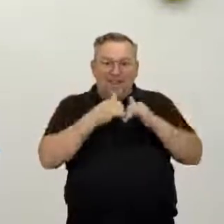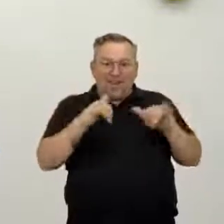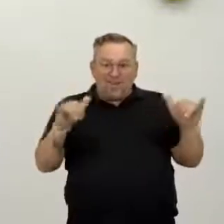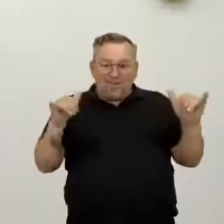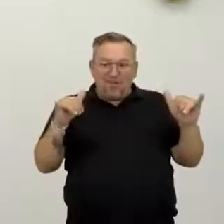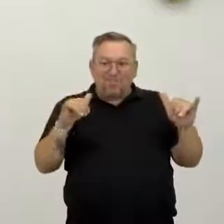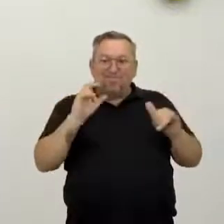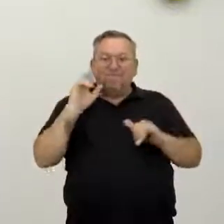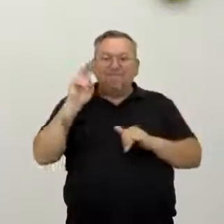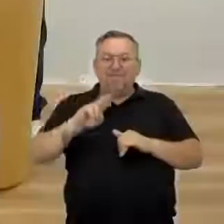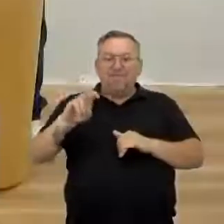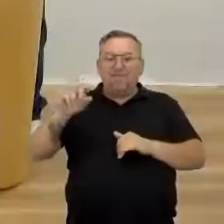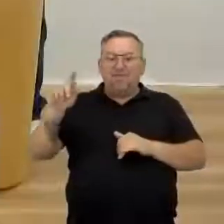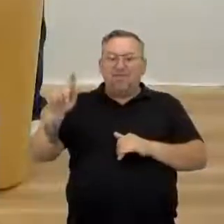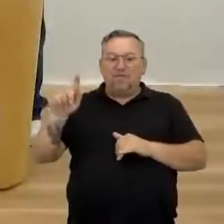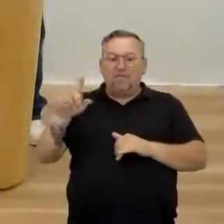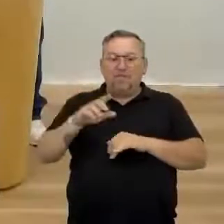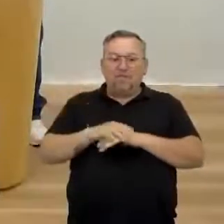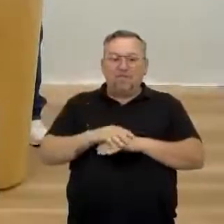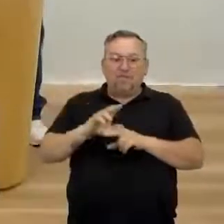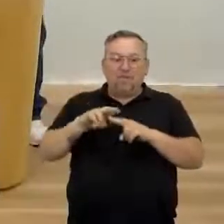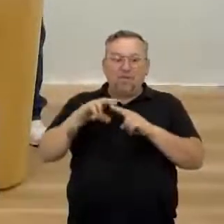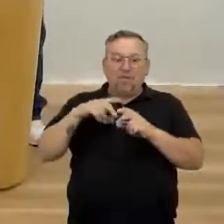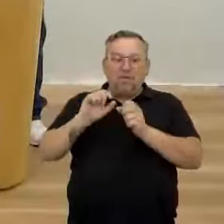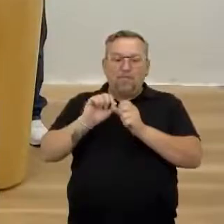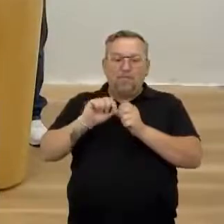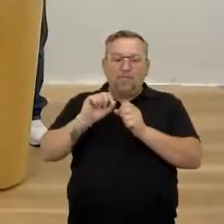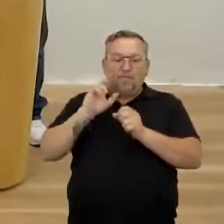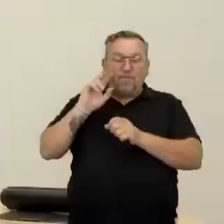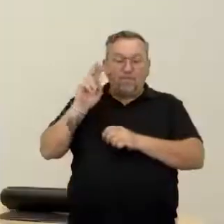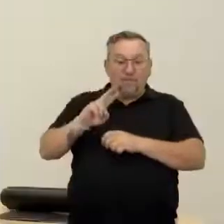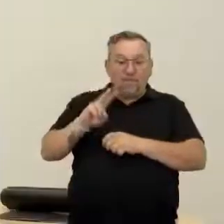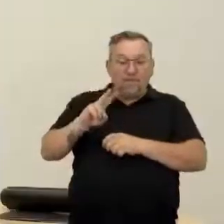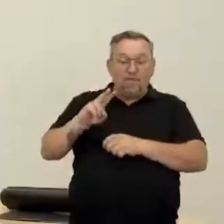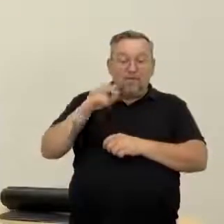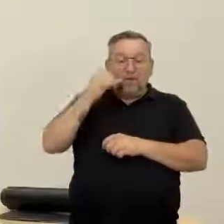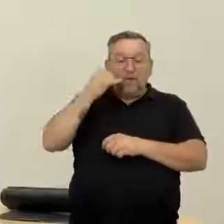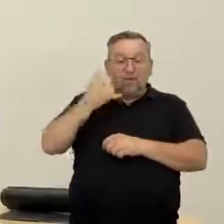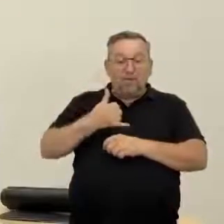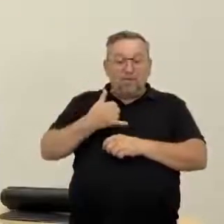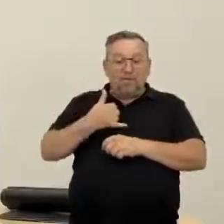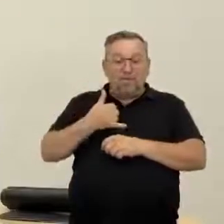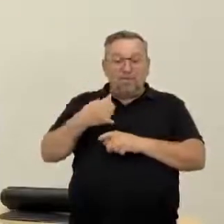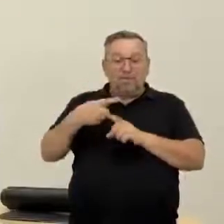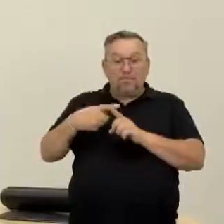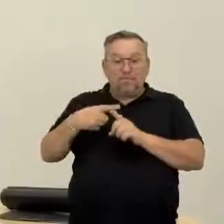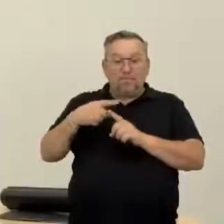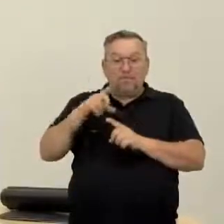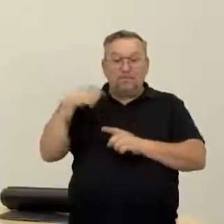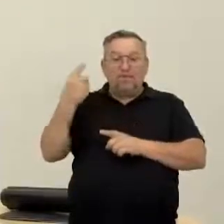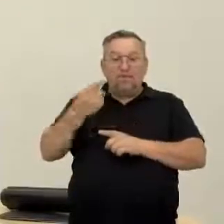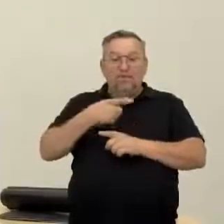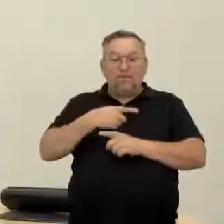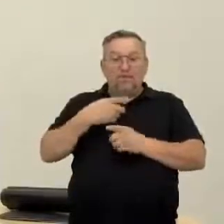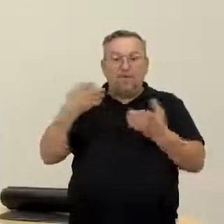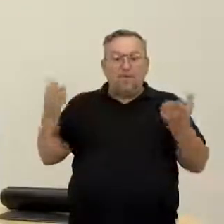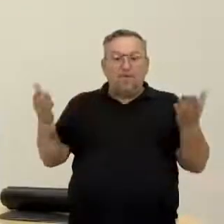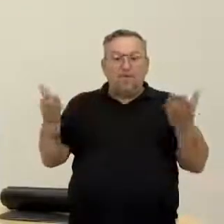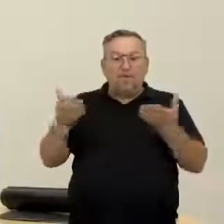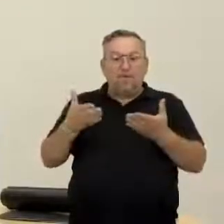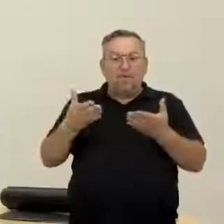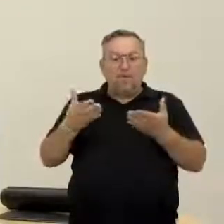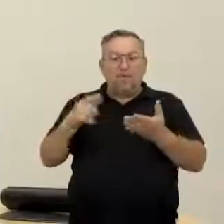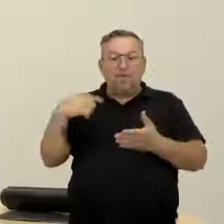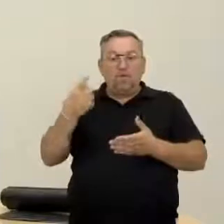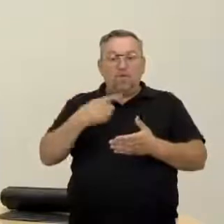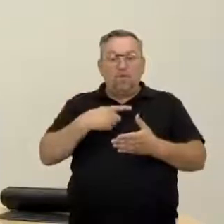aí o 5G no seu celular? Eu estava, por isso que começou a aula, eu estava aqui, ó, ligadaça no celular, porque a gente hoje